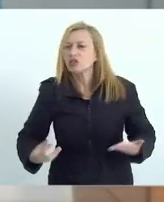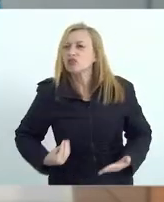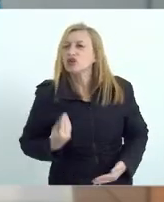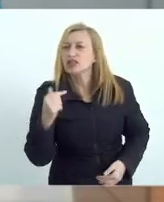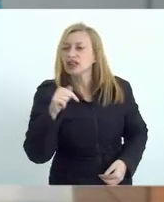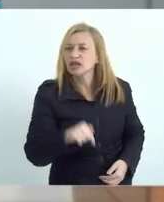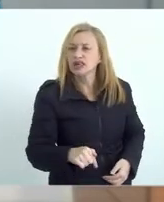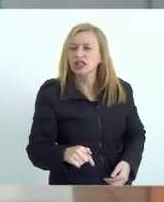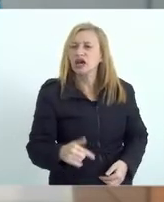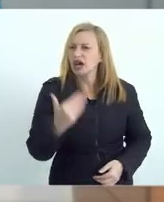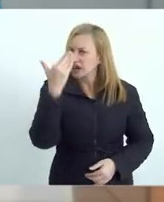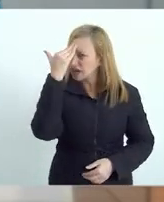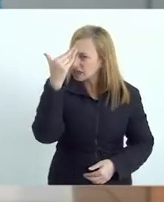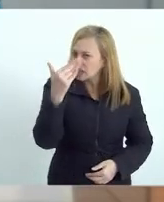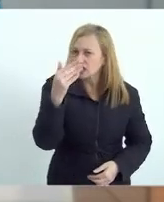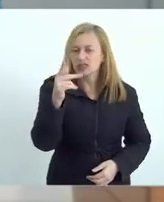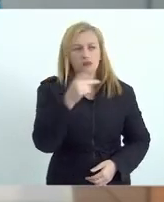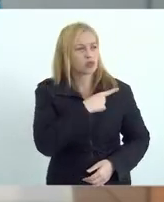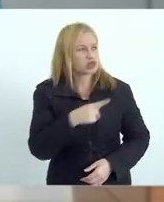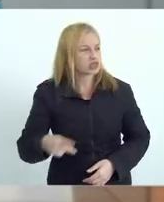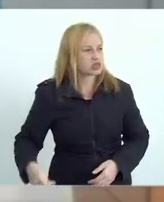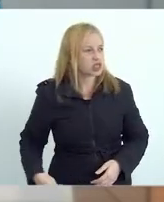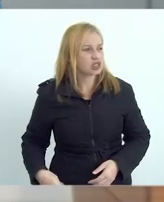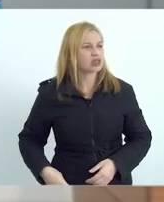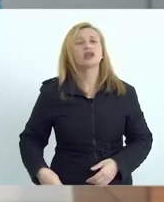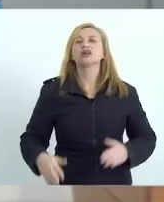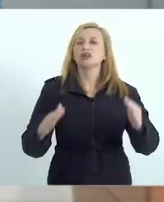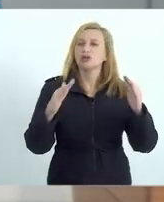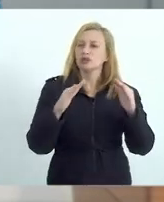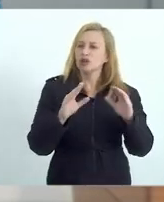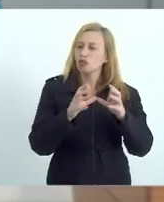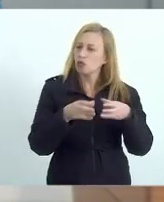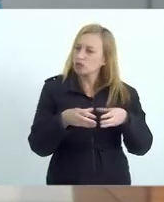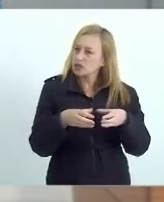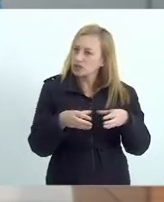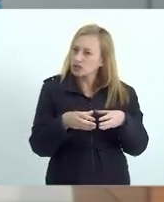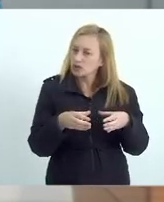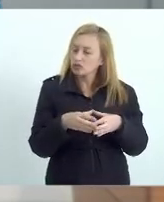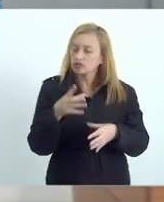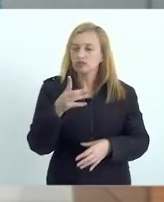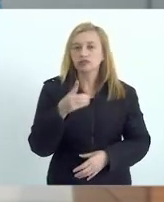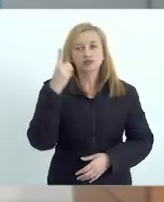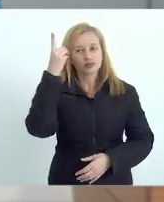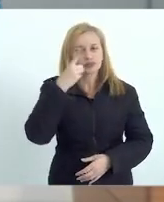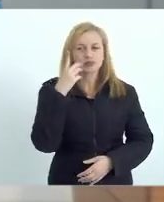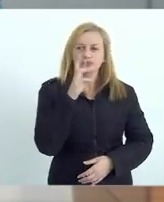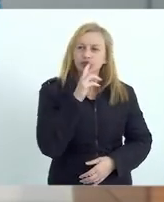aqui Agradeço ao presidente desta comissão Deputado Rodrigo Amorim